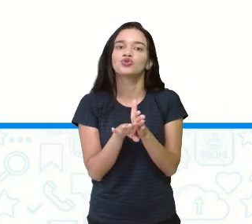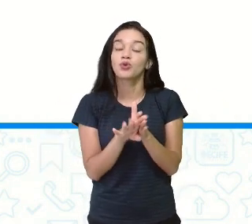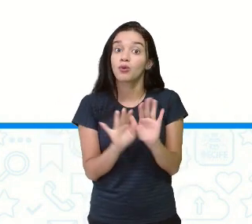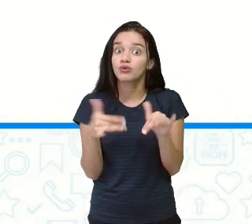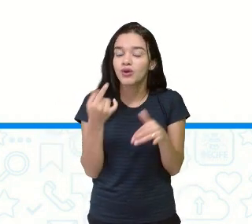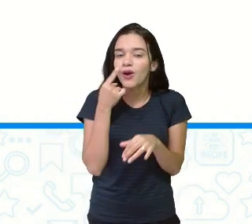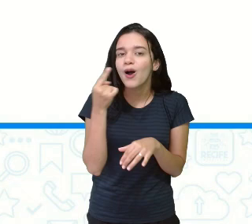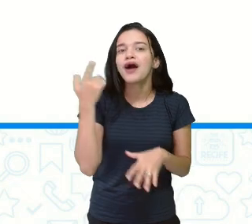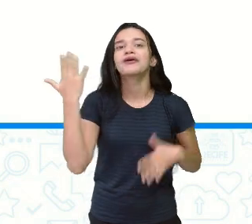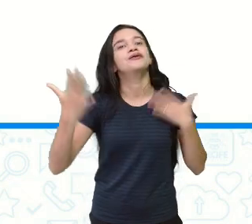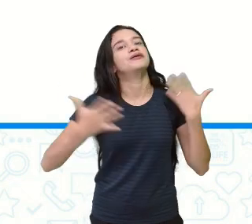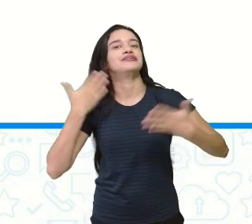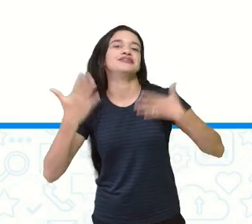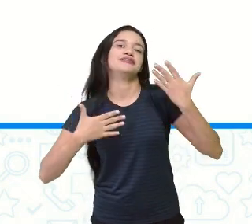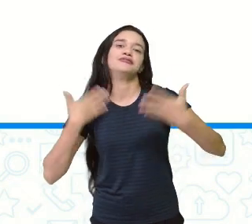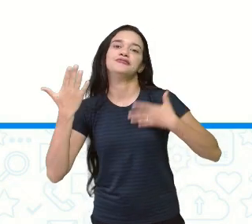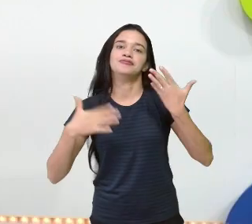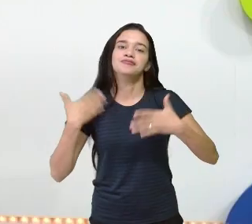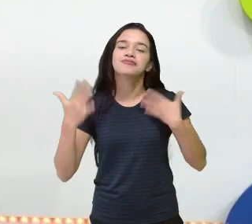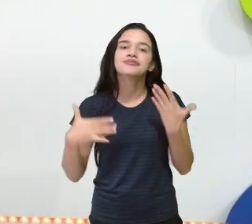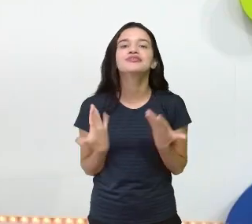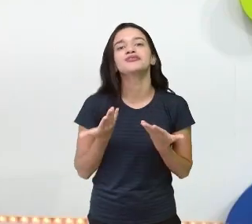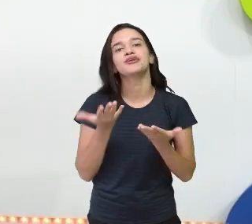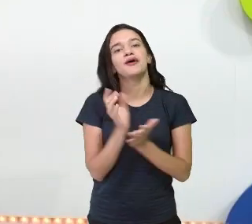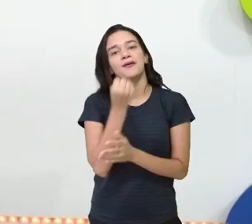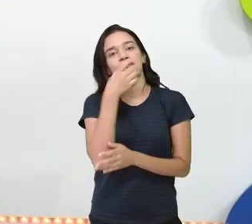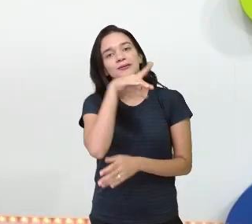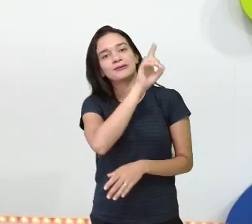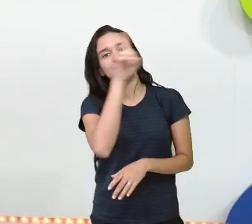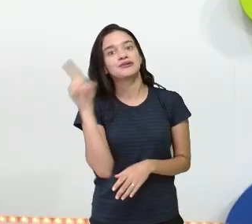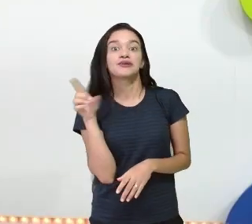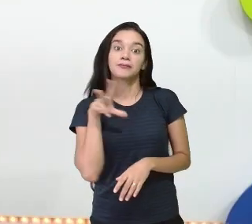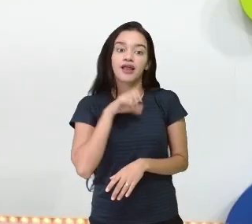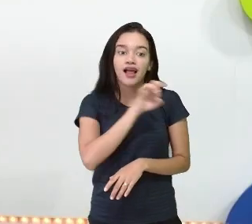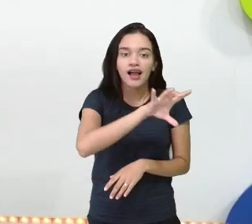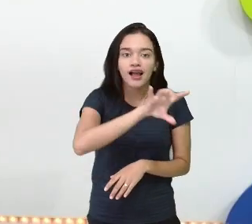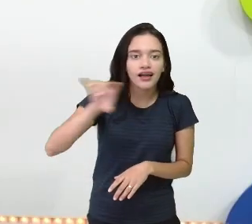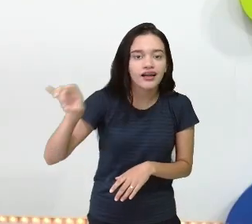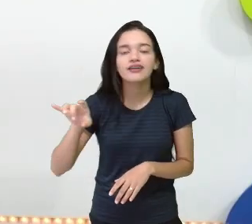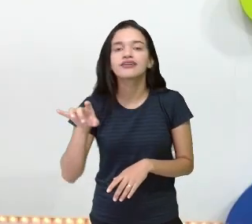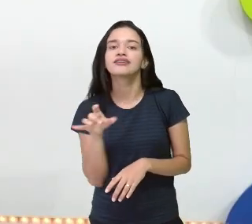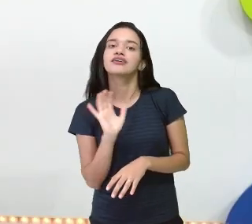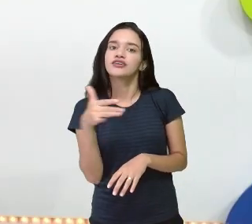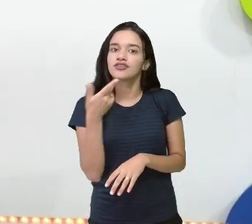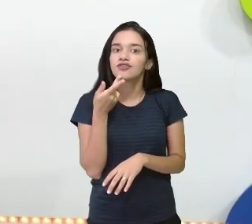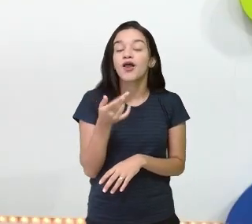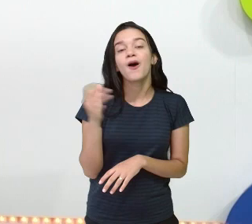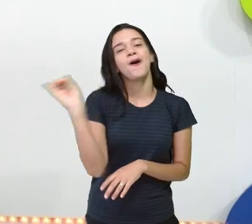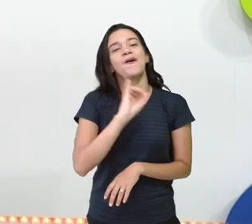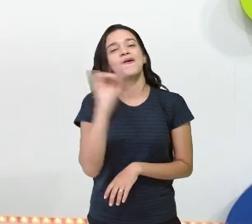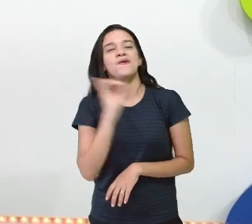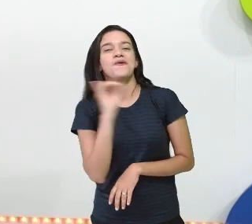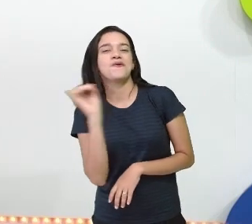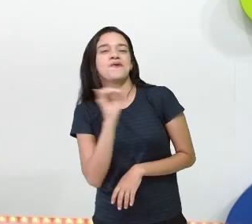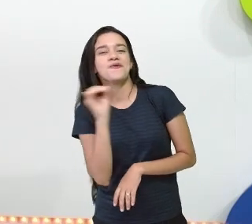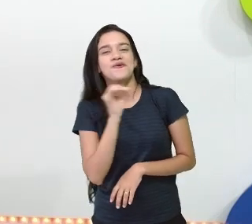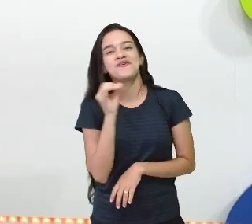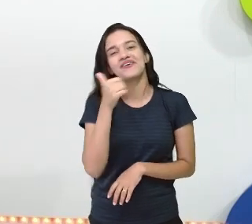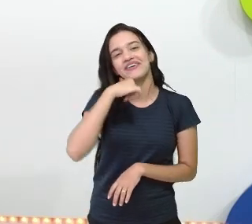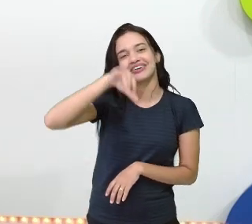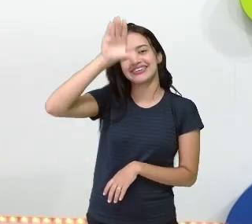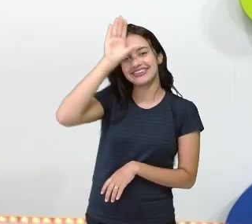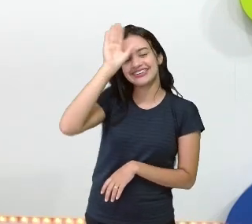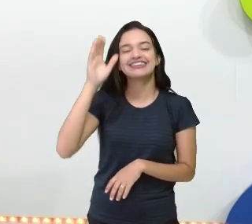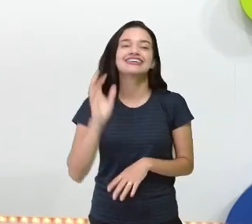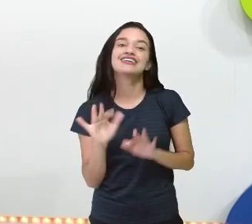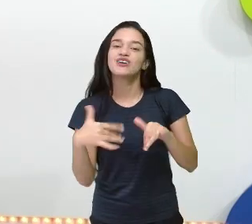estão, assim, bem animados, né? Já nos cumprimentaram particularmente a cada um, né? Já disseram, oi, tia Kátia, oi, tia Sandra. E eu